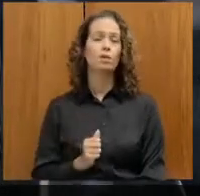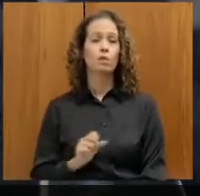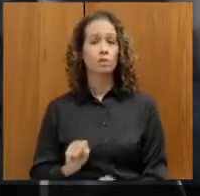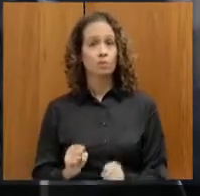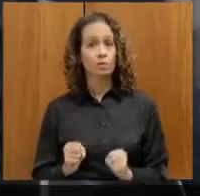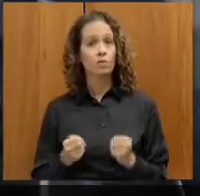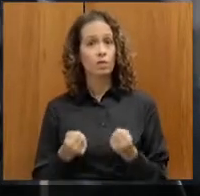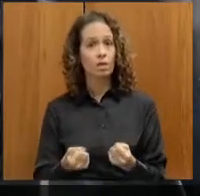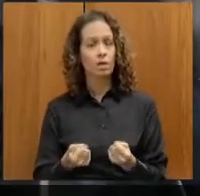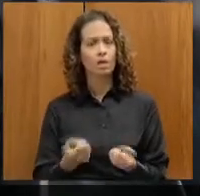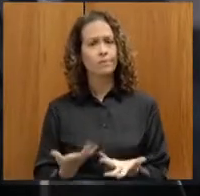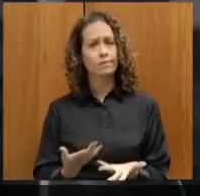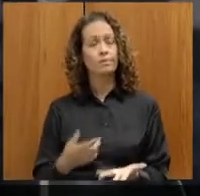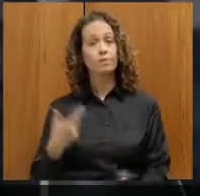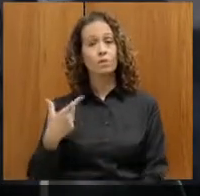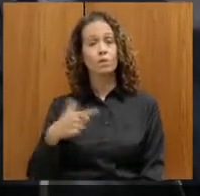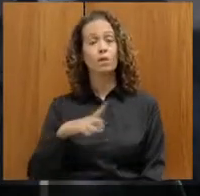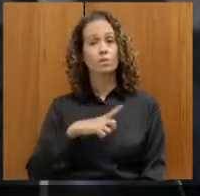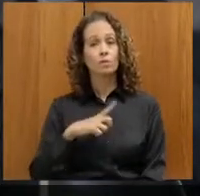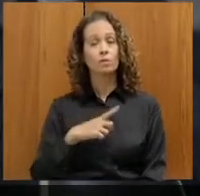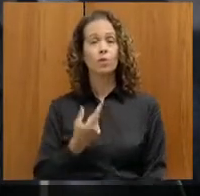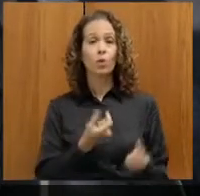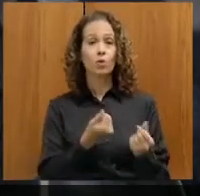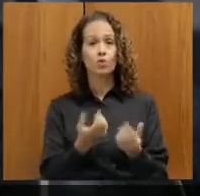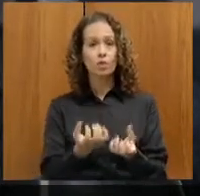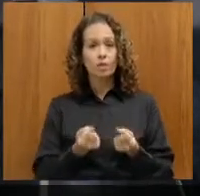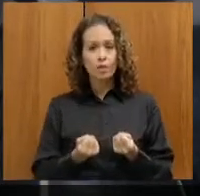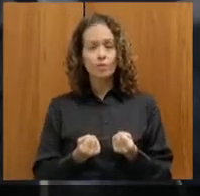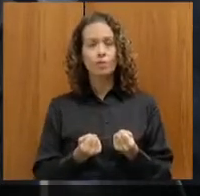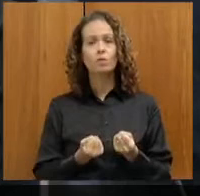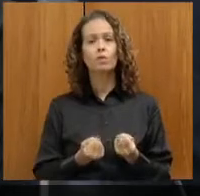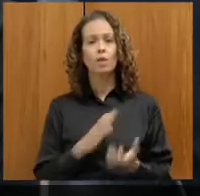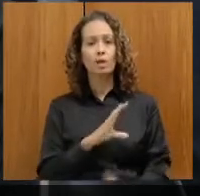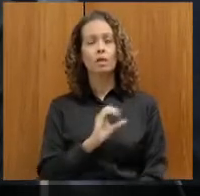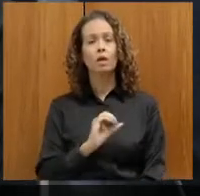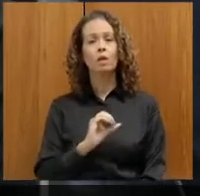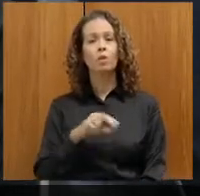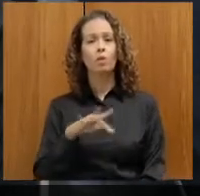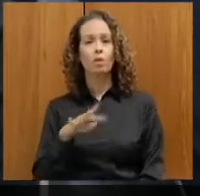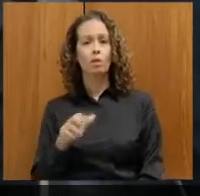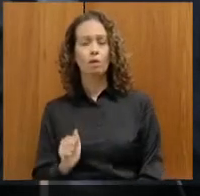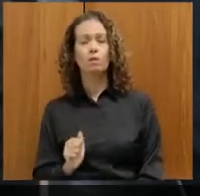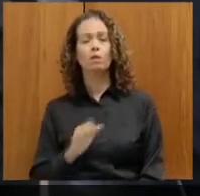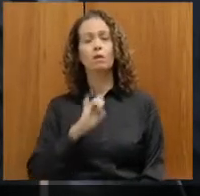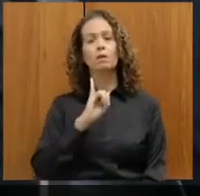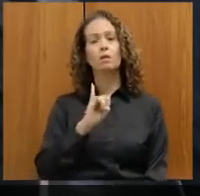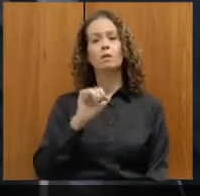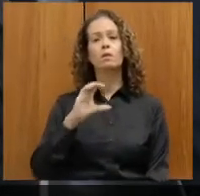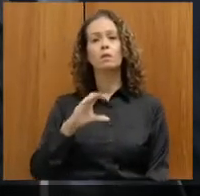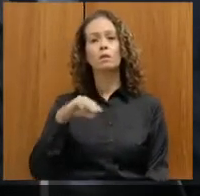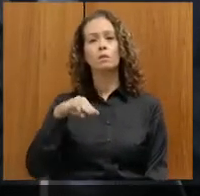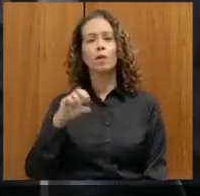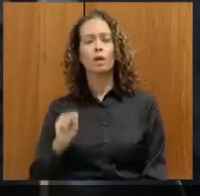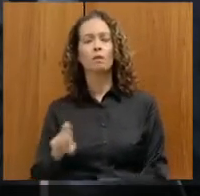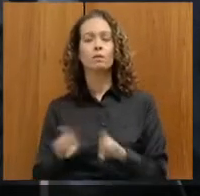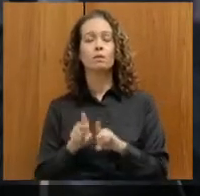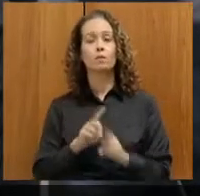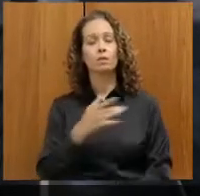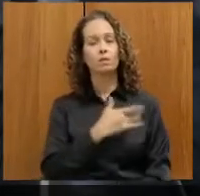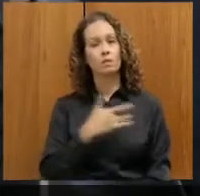forçadamente nós temos o dinheiro retido nas contas dos cms da saúde ou seja